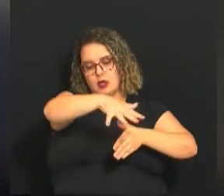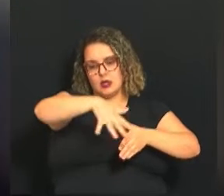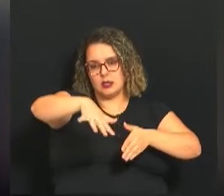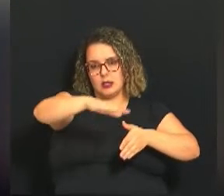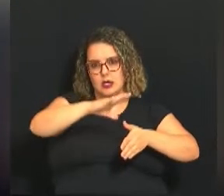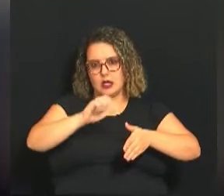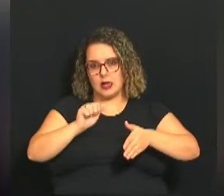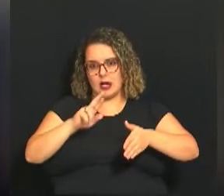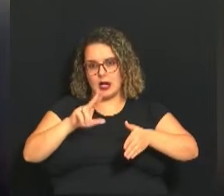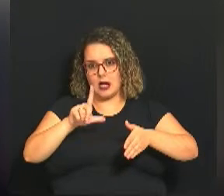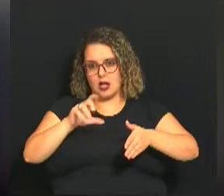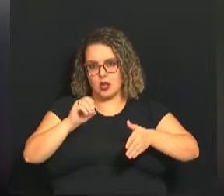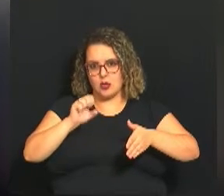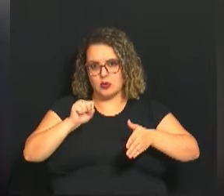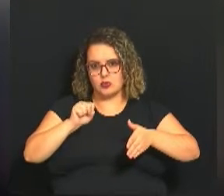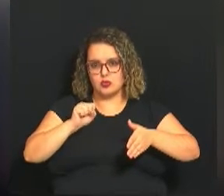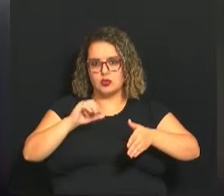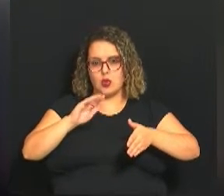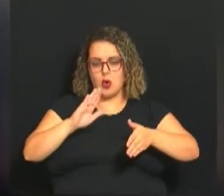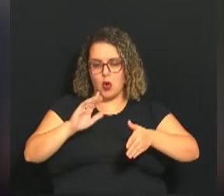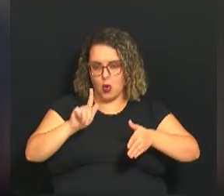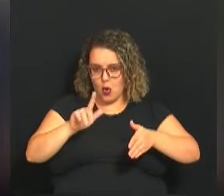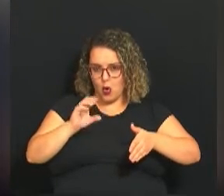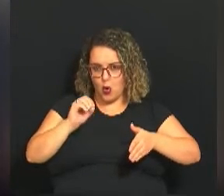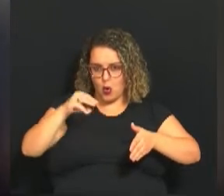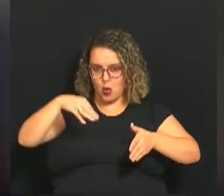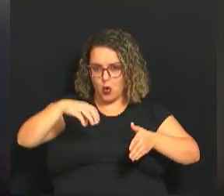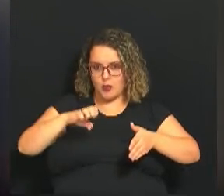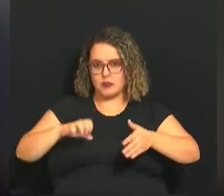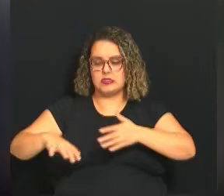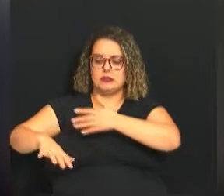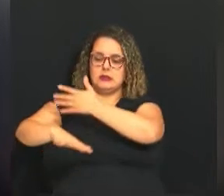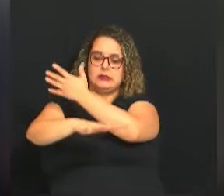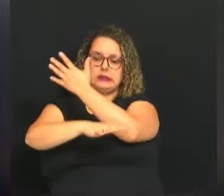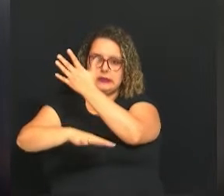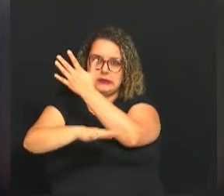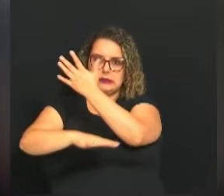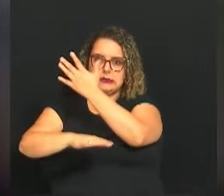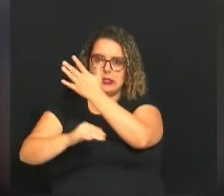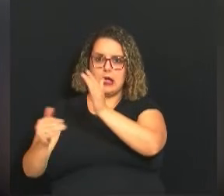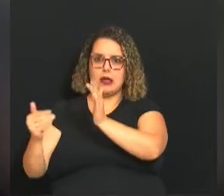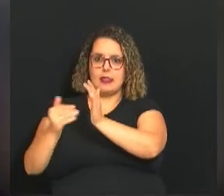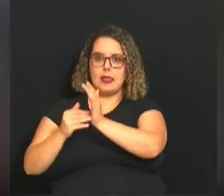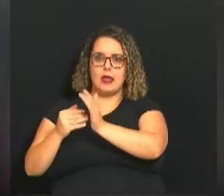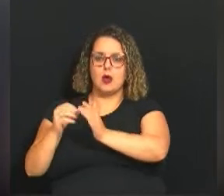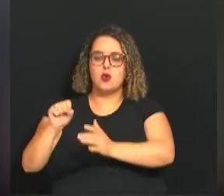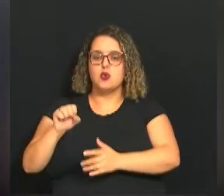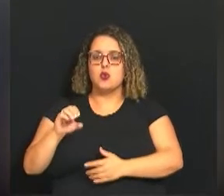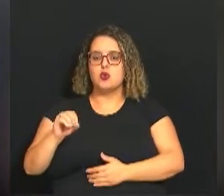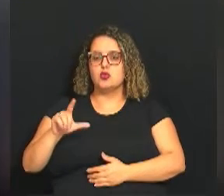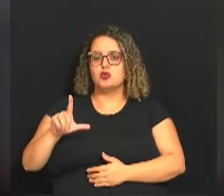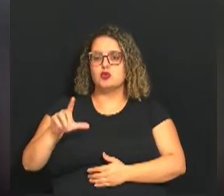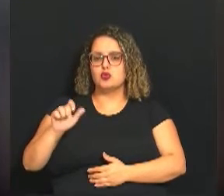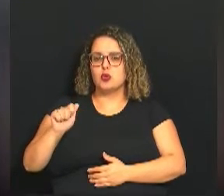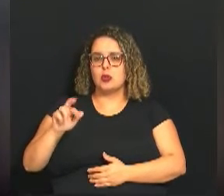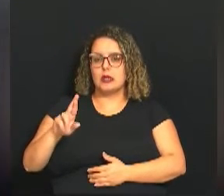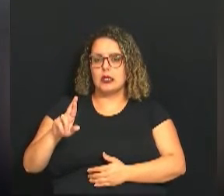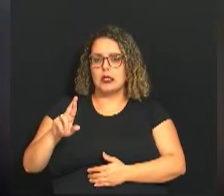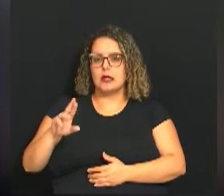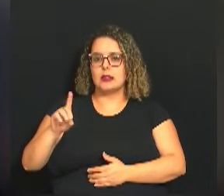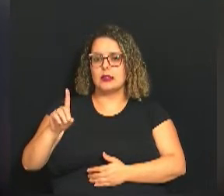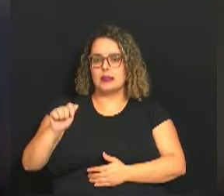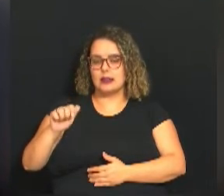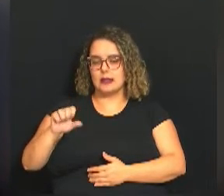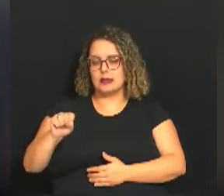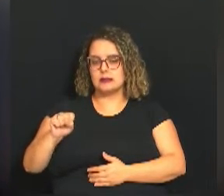o terceiro trecho da praça até o Solar das Andorinhas. Então, fazendo todo esse itinerário, evidentemente